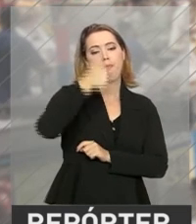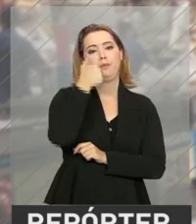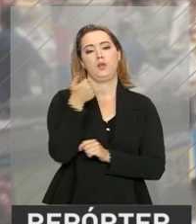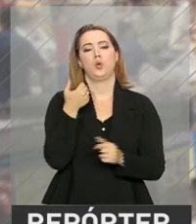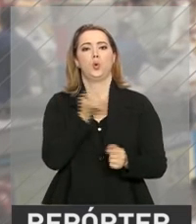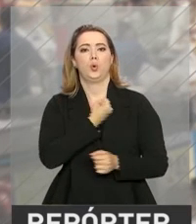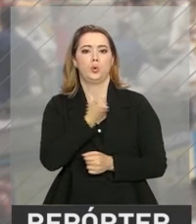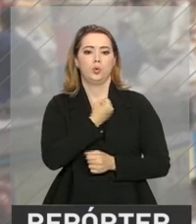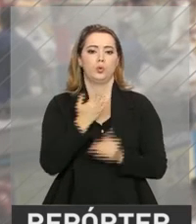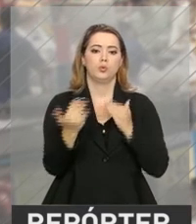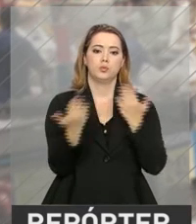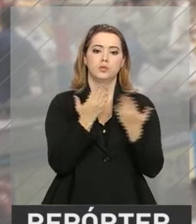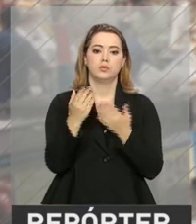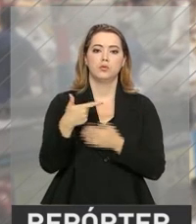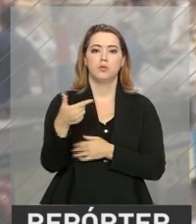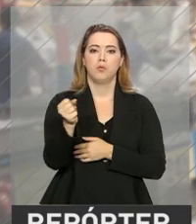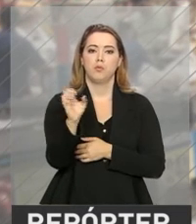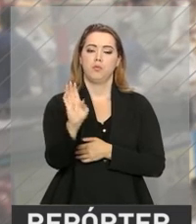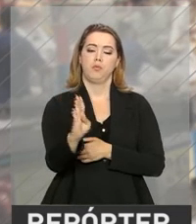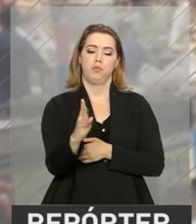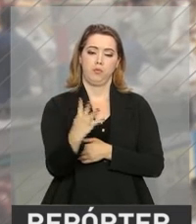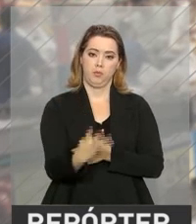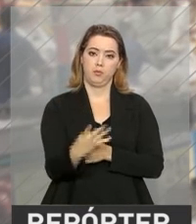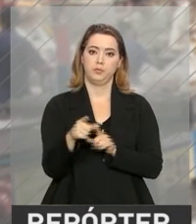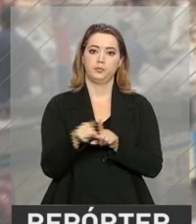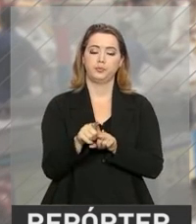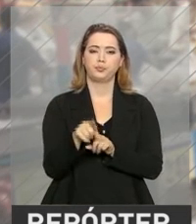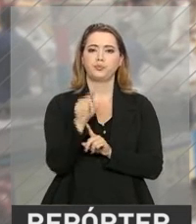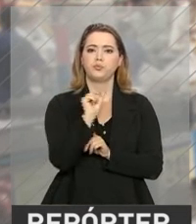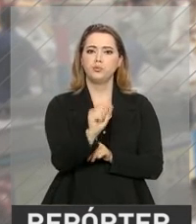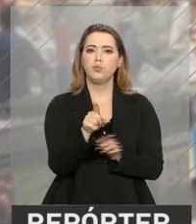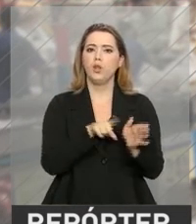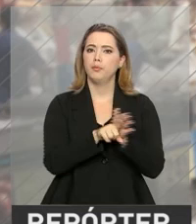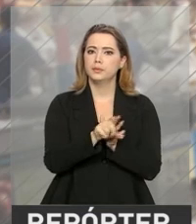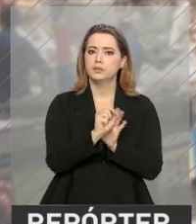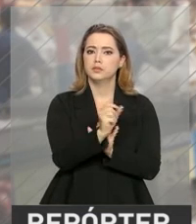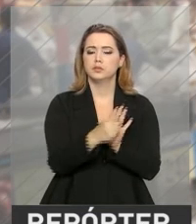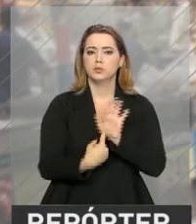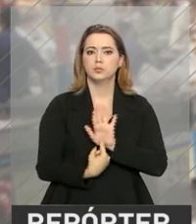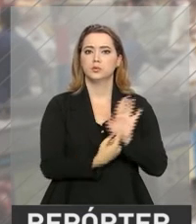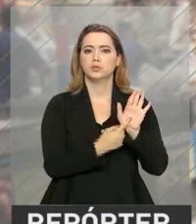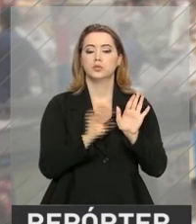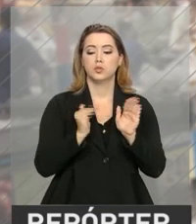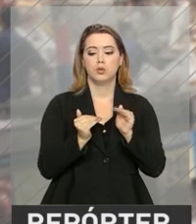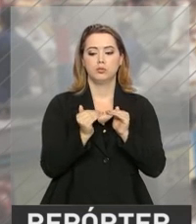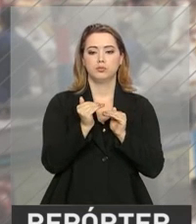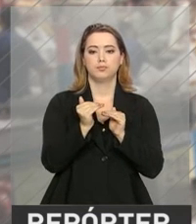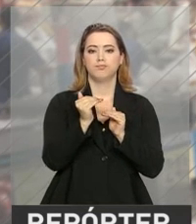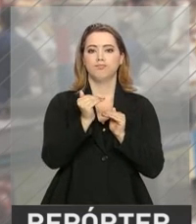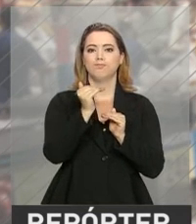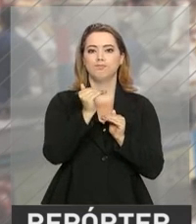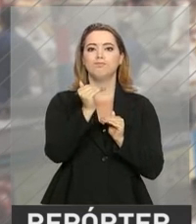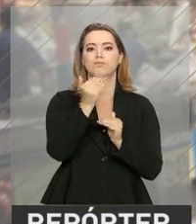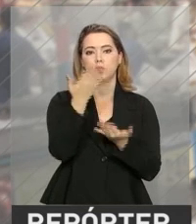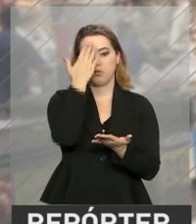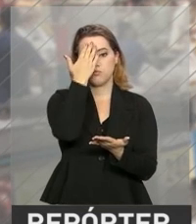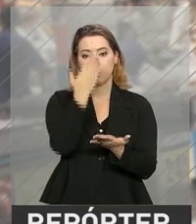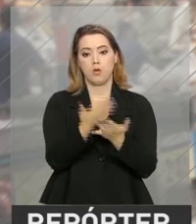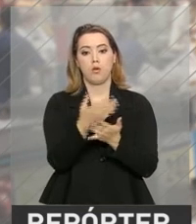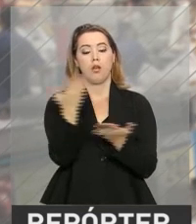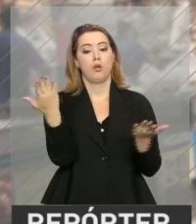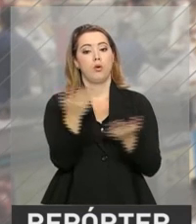de 2014, de acordo com a Fundação Getúlio Vargas. O indicador subiu pelo quinto mês consecutivo e atingiu a marca